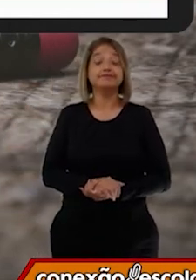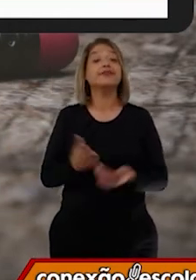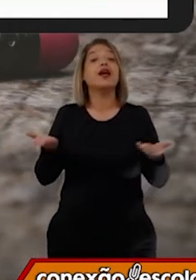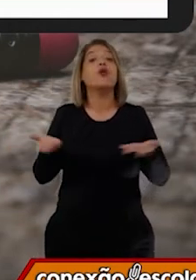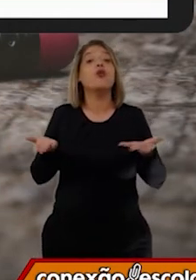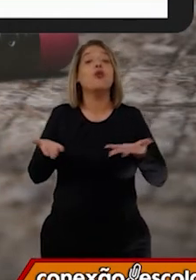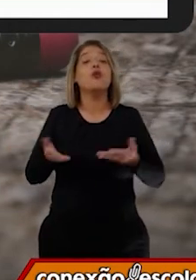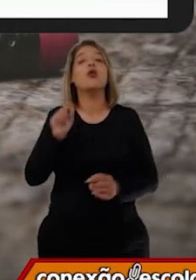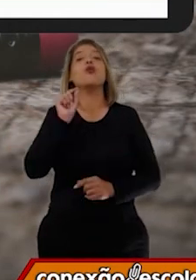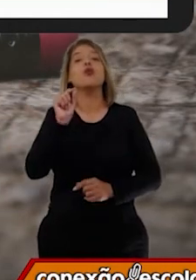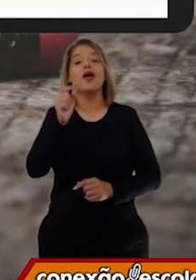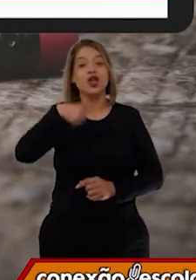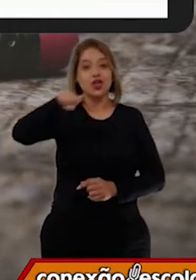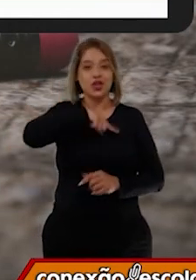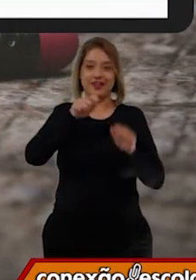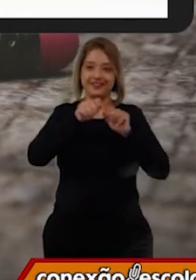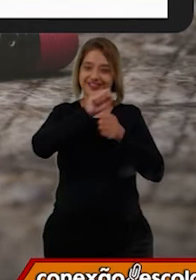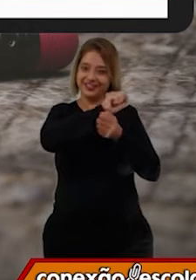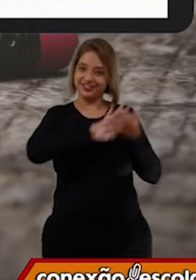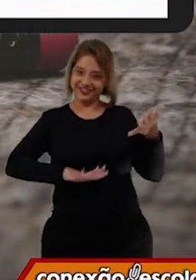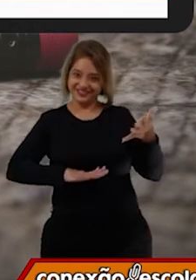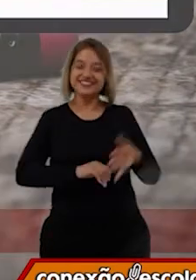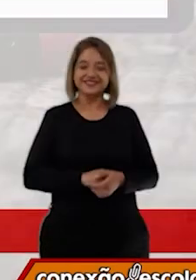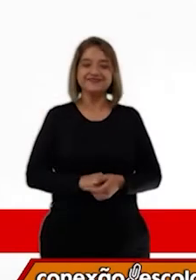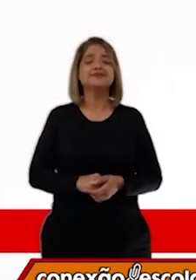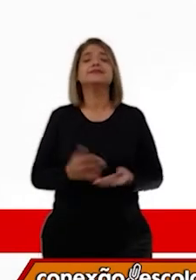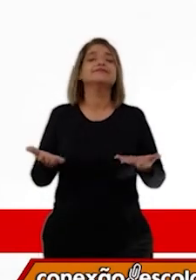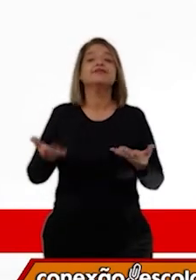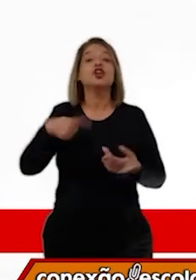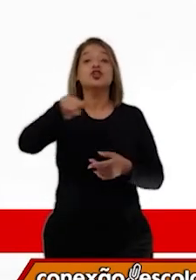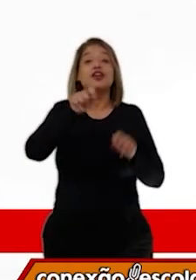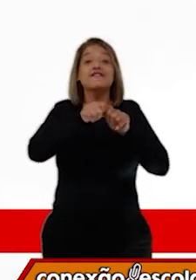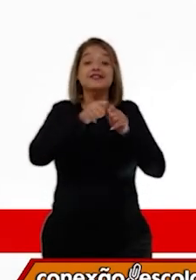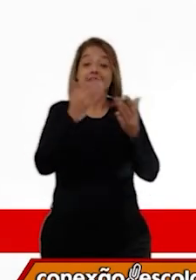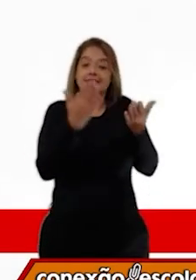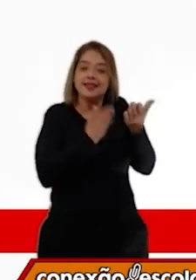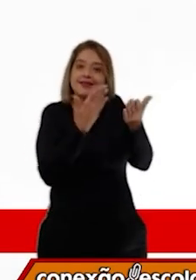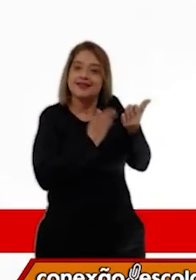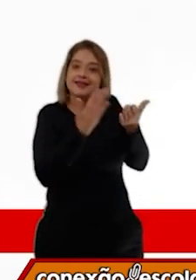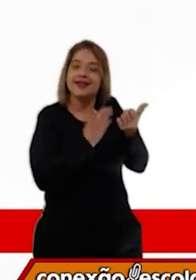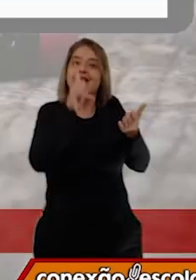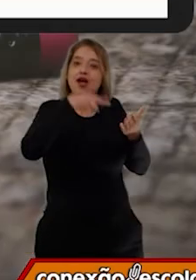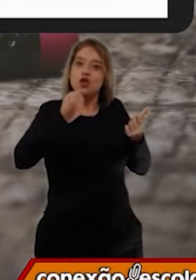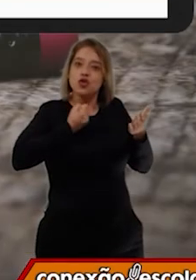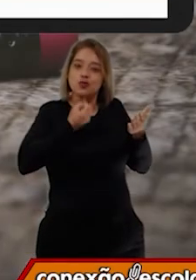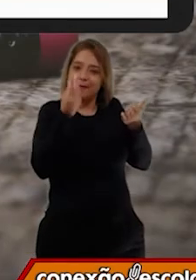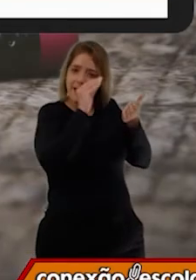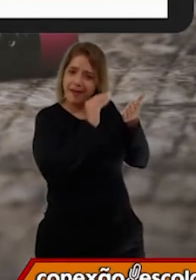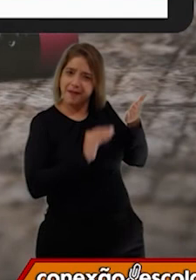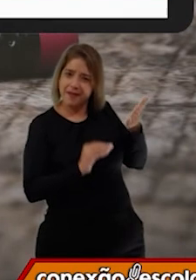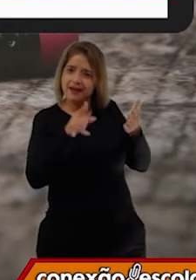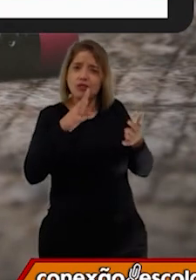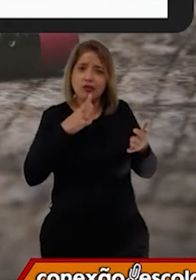Agora chegou a hora da nossa atividade. Que tal construirmos o nosso livro dos números? Vocês já ouviram falar em